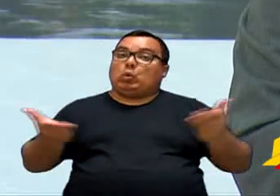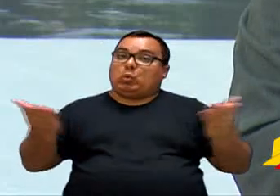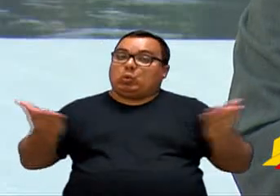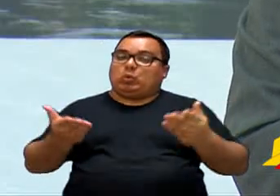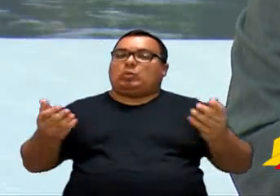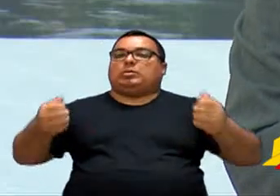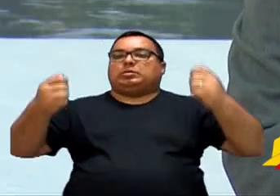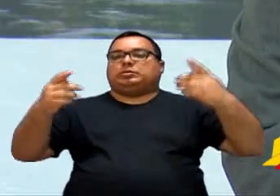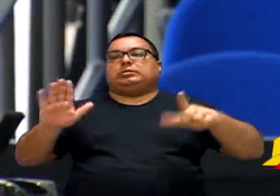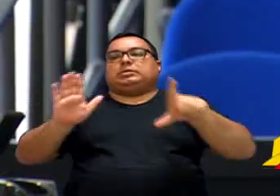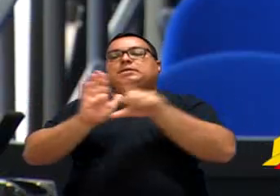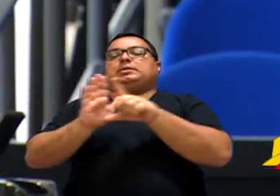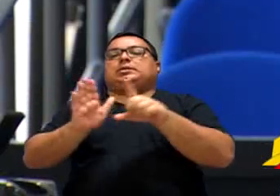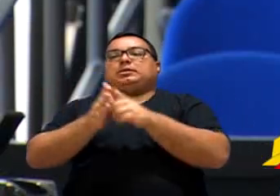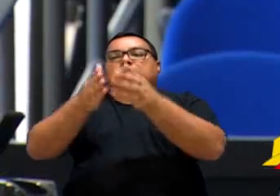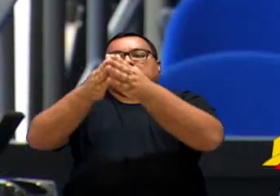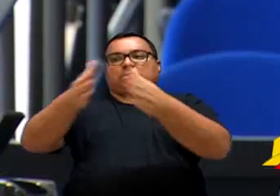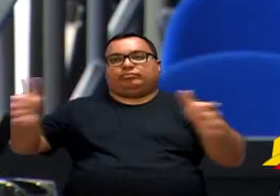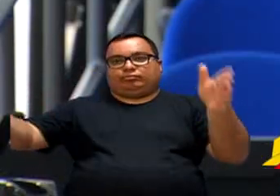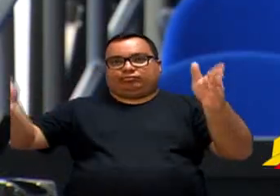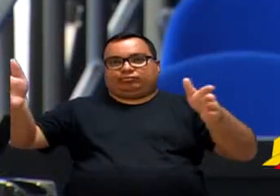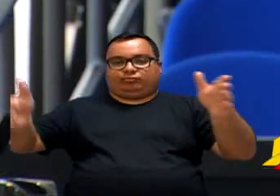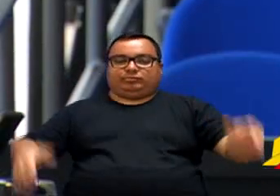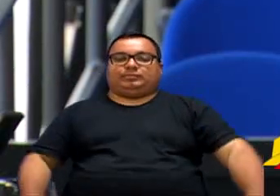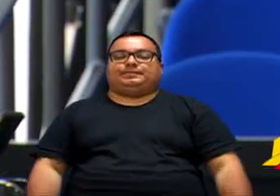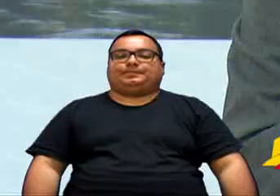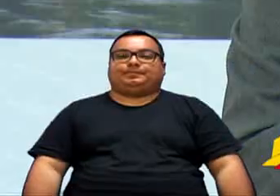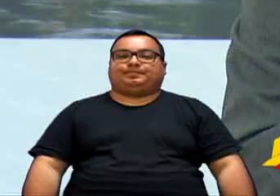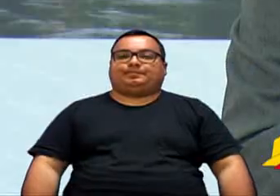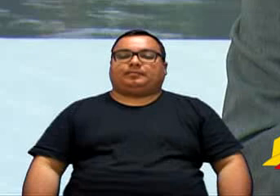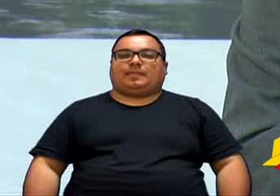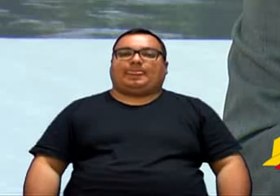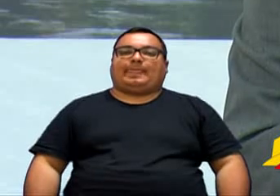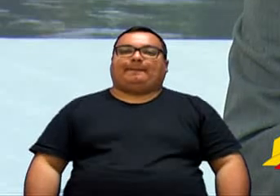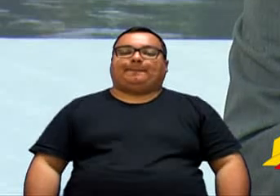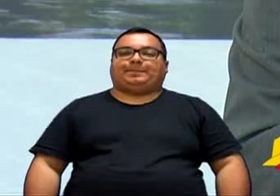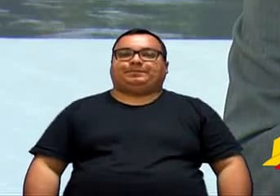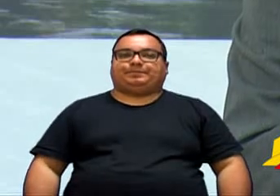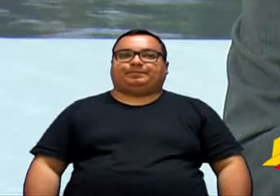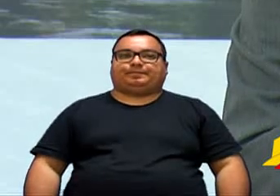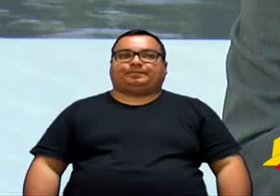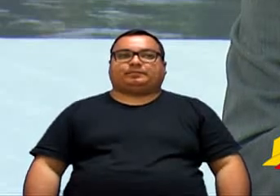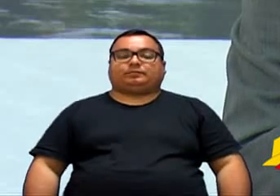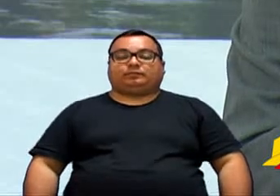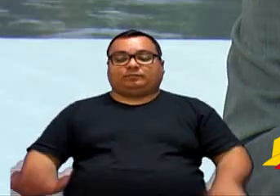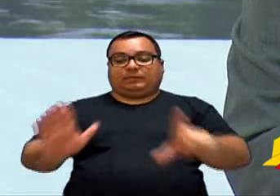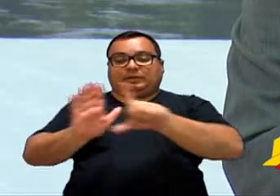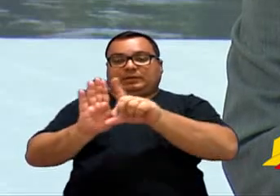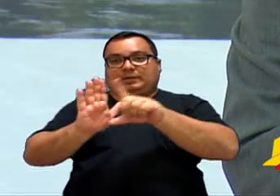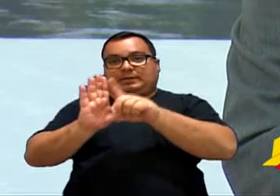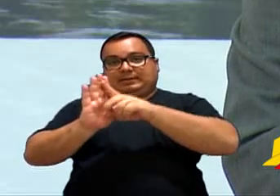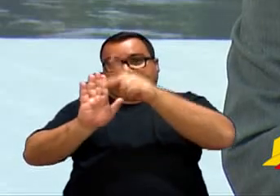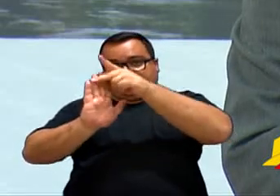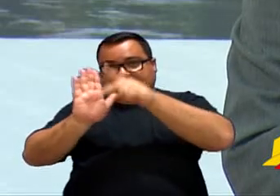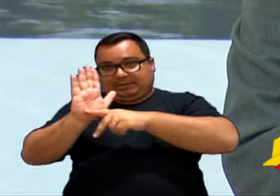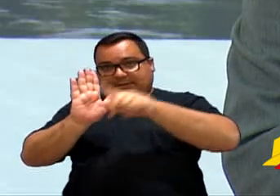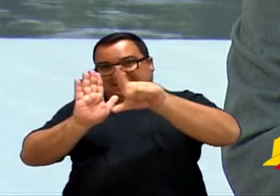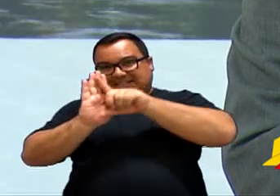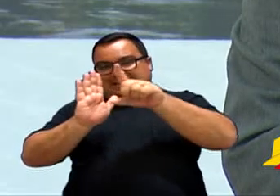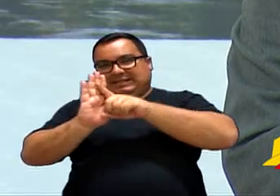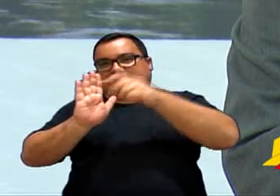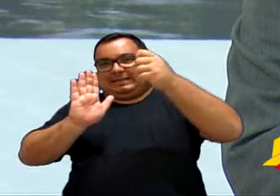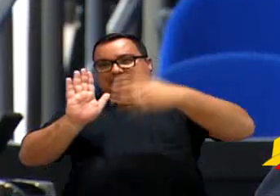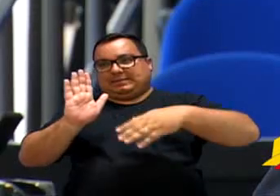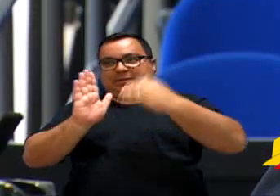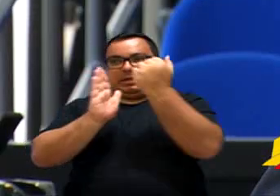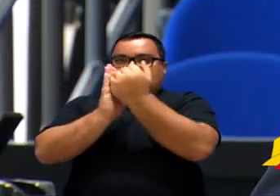é concessão por um período. Eu sei, mas aqui esse projeto de lei não é de concessão. Mas ele estabelece alguns